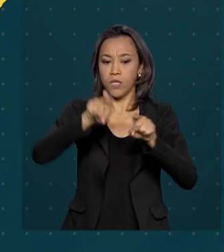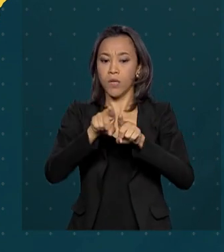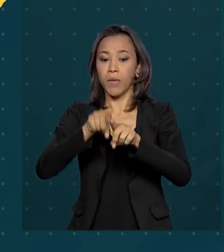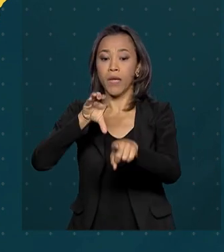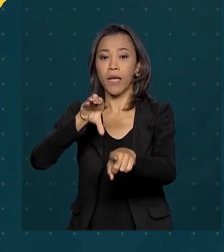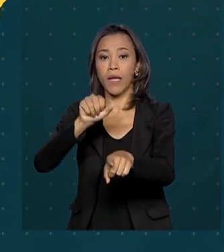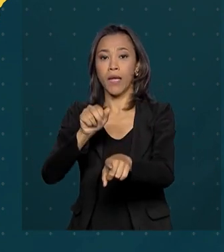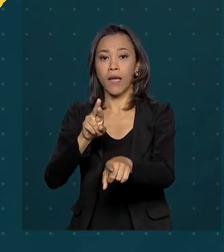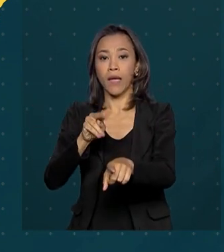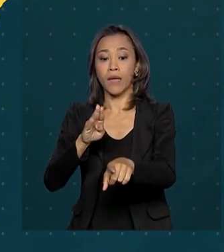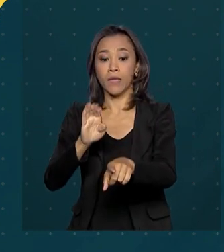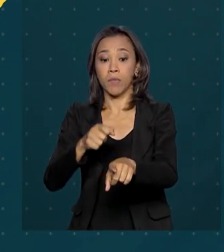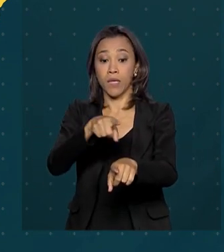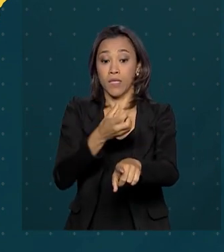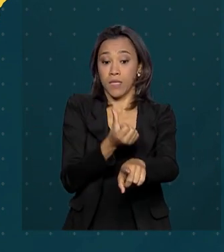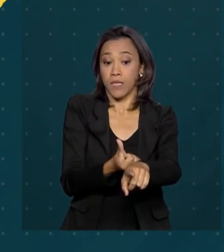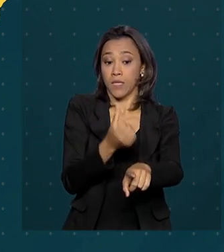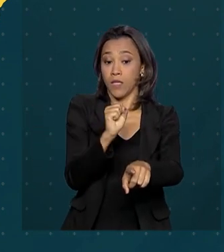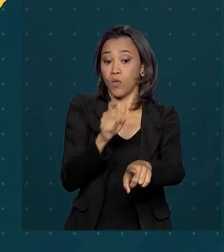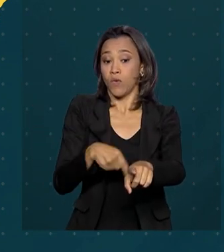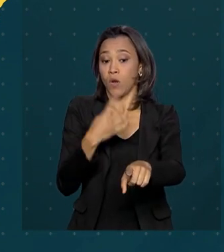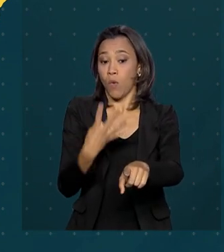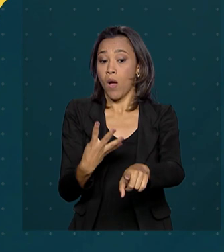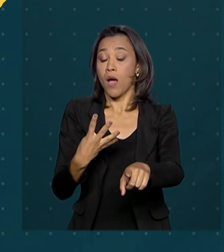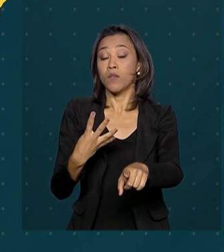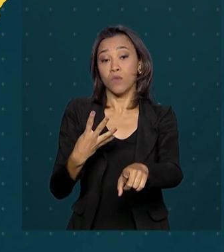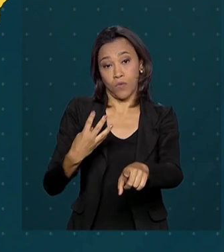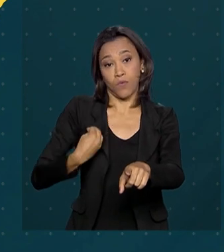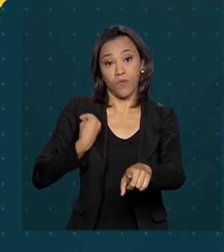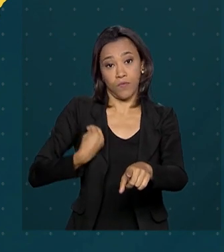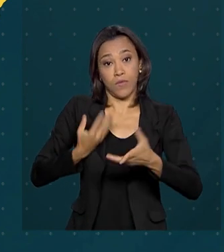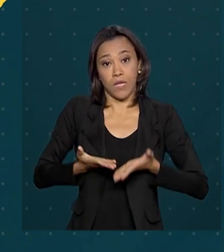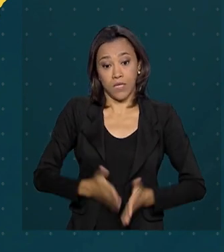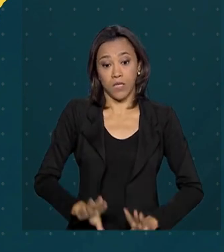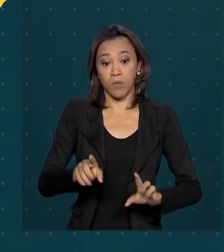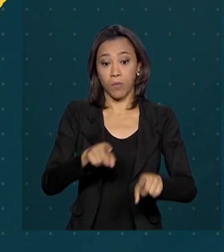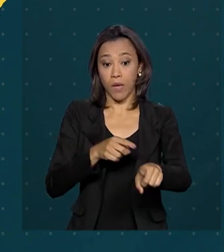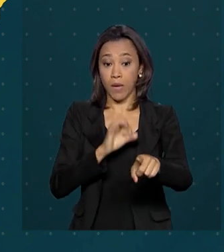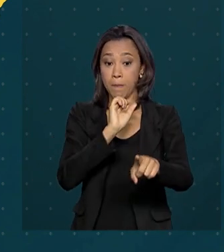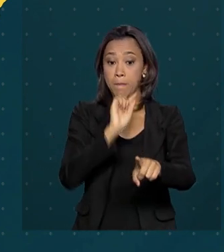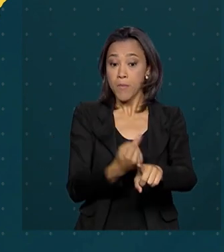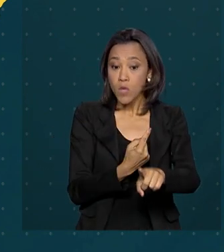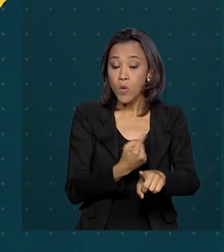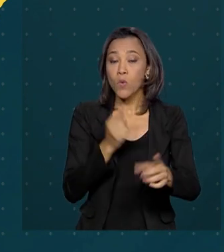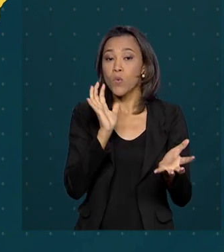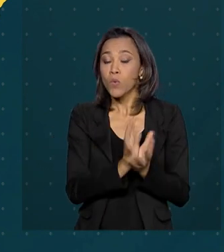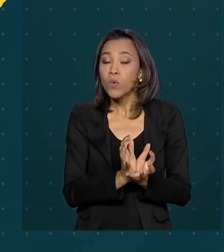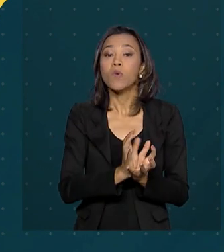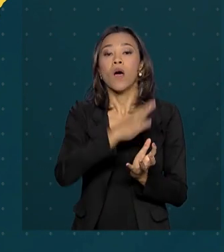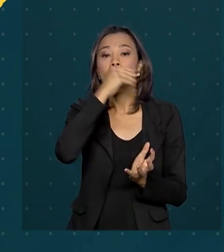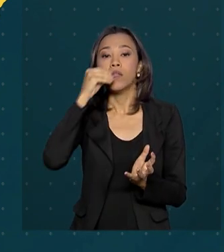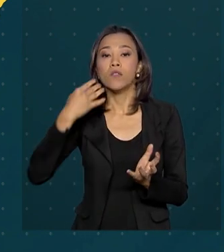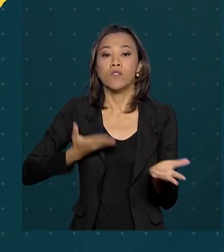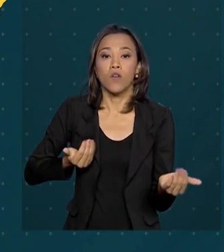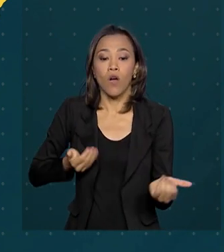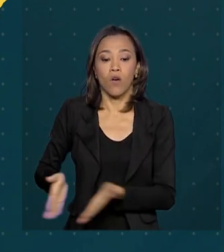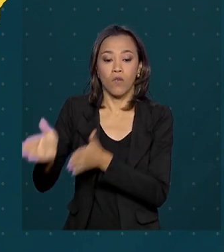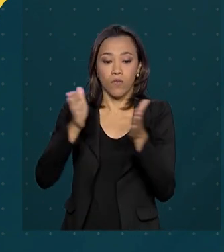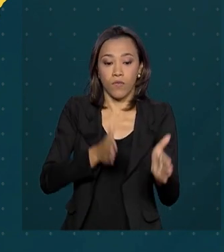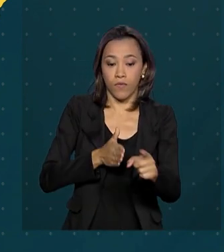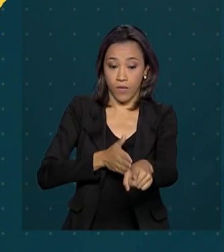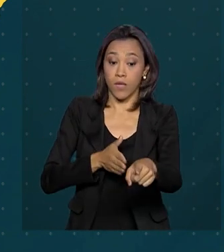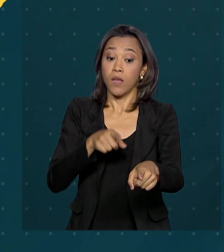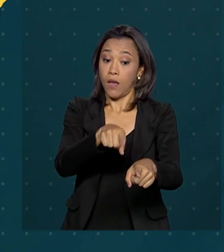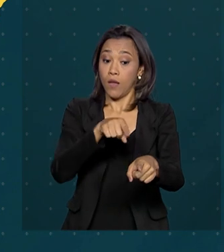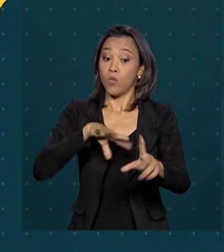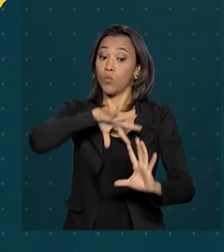68,4 nascidos vivos para cada mil adolescentes e jovens. A taxa mundial é de 46